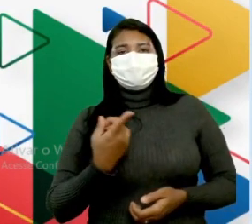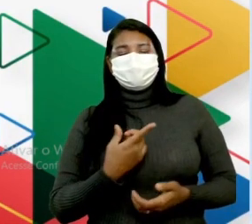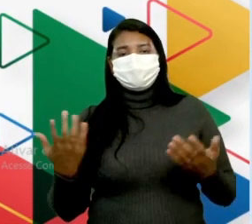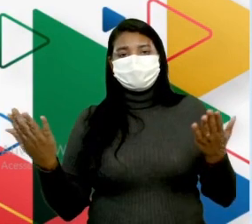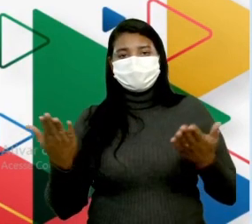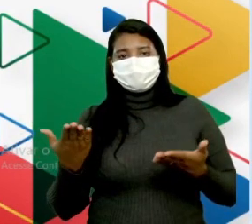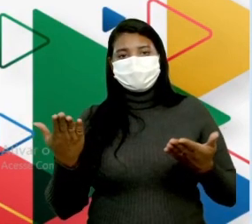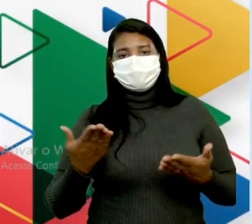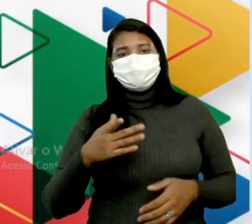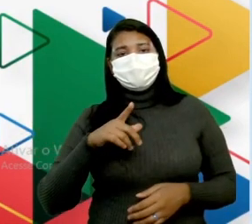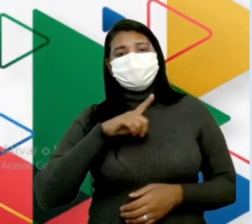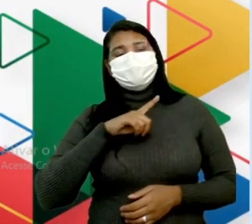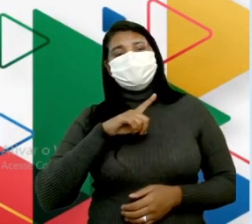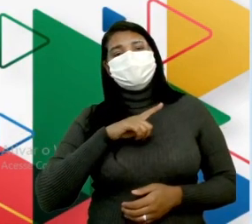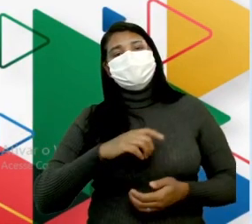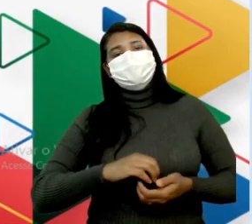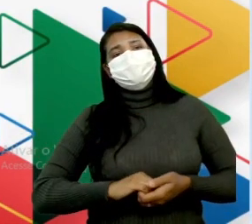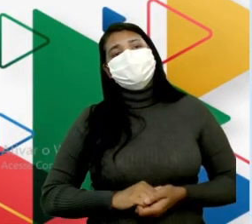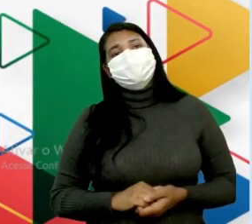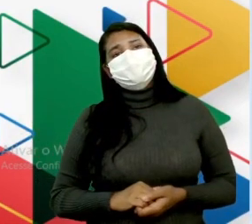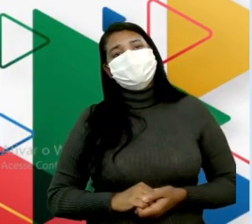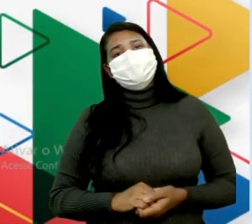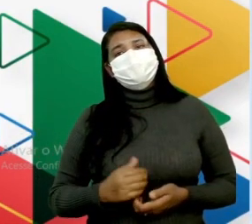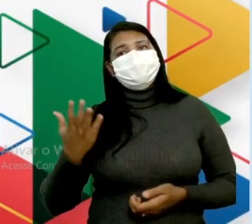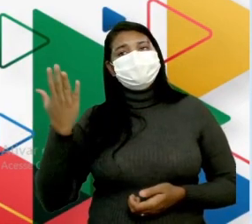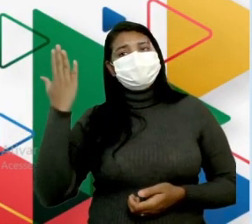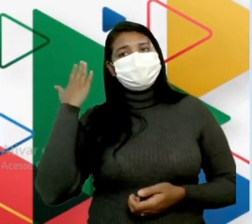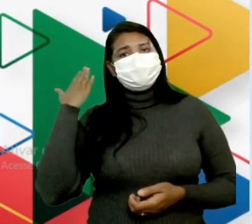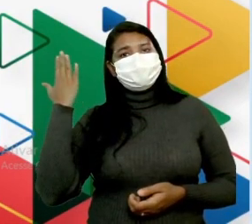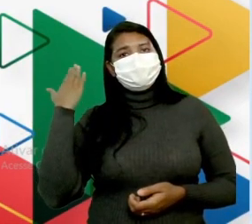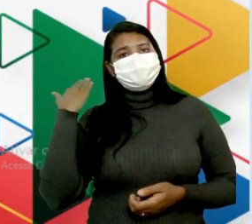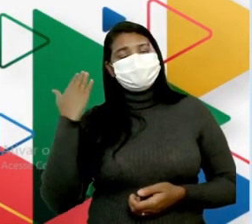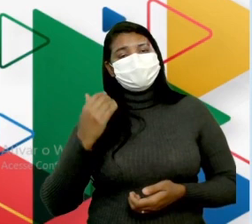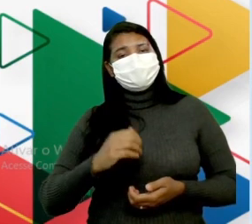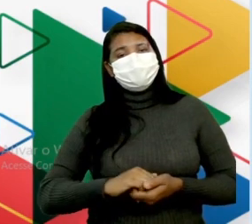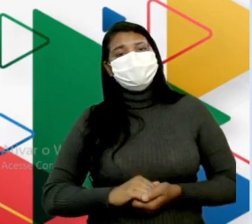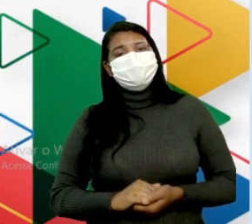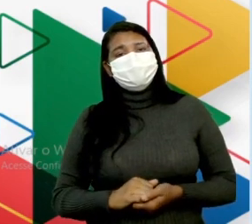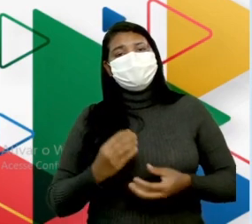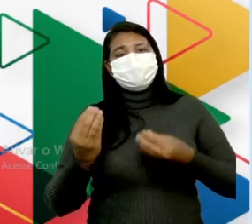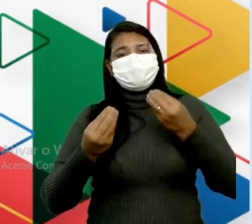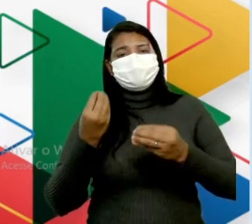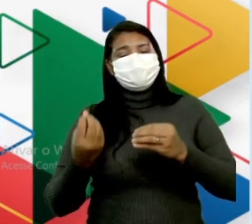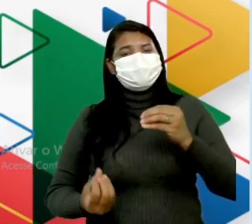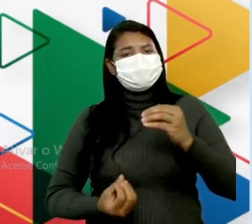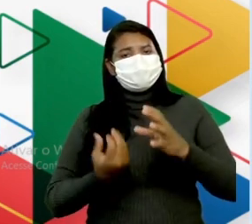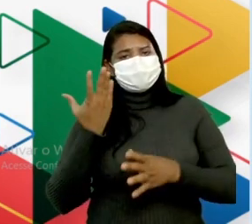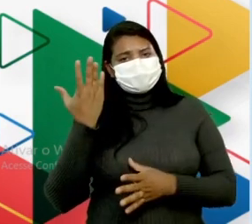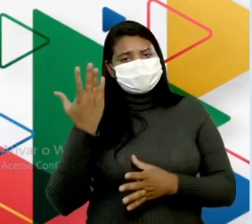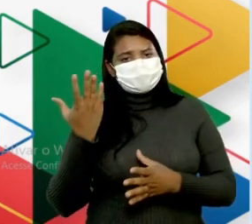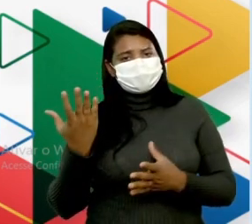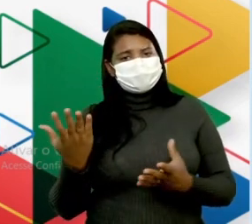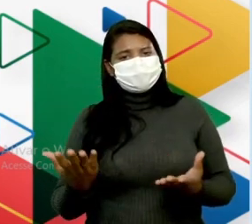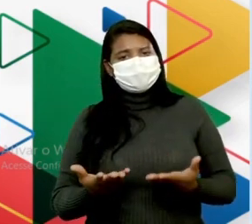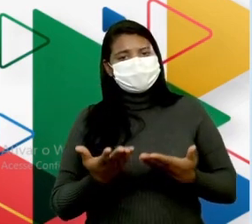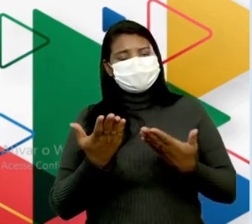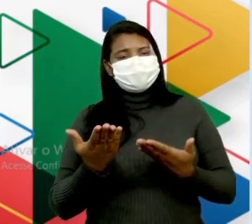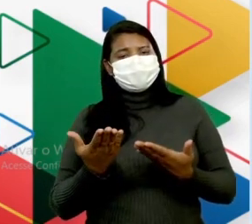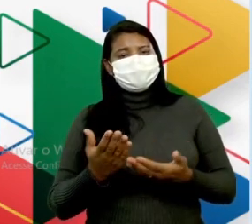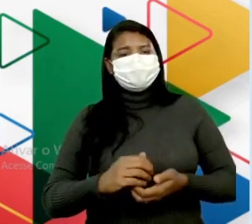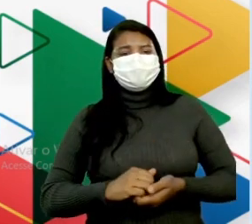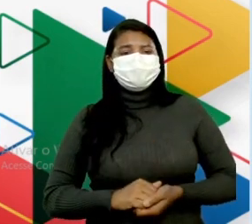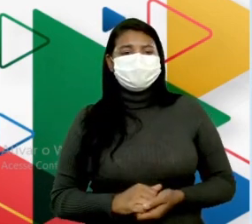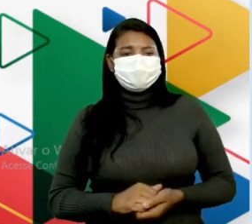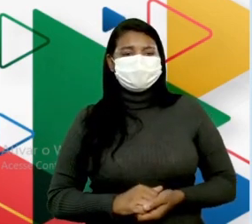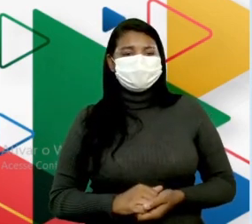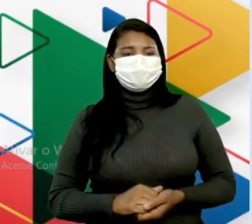temos o verbo no passado e como é que ele aparece nas condições